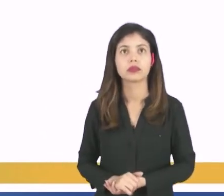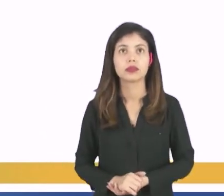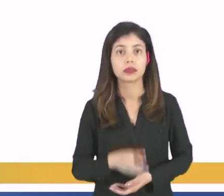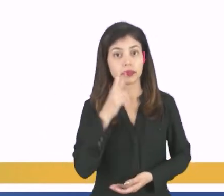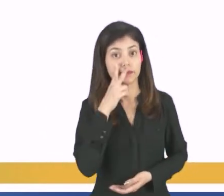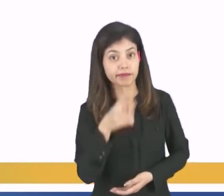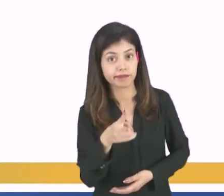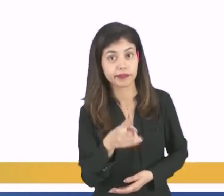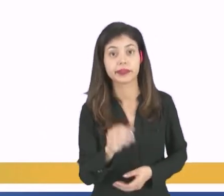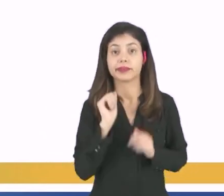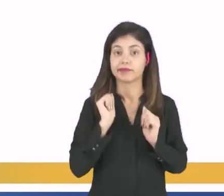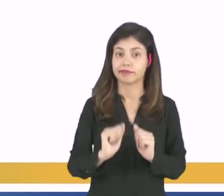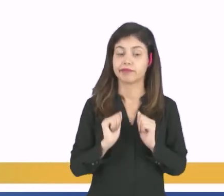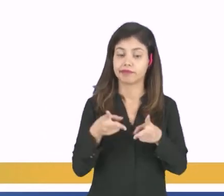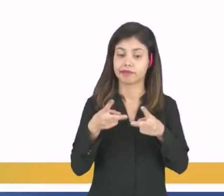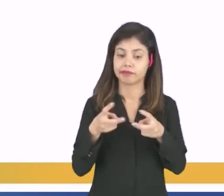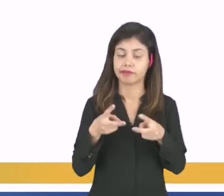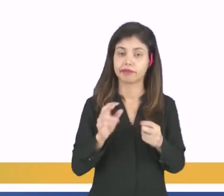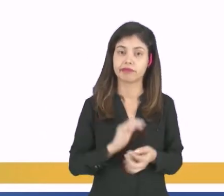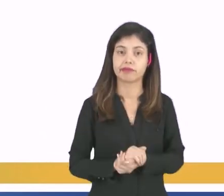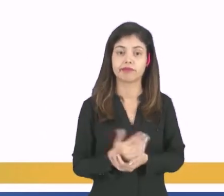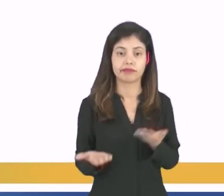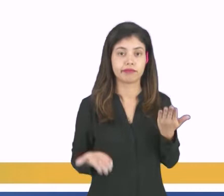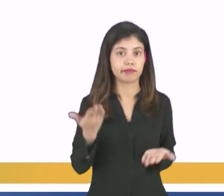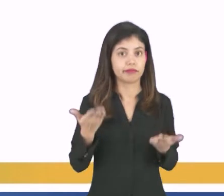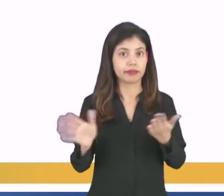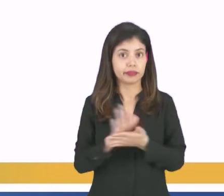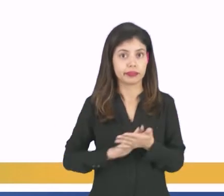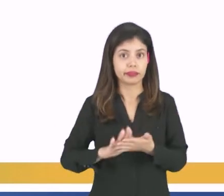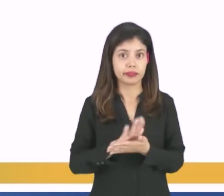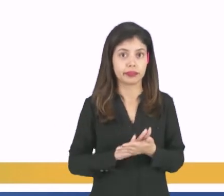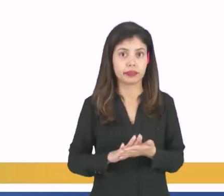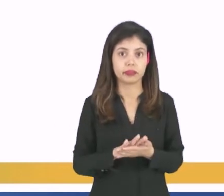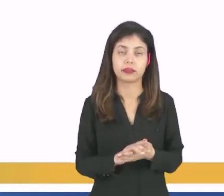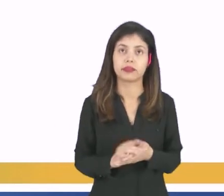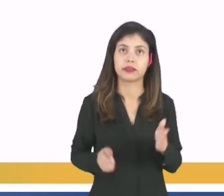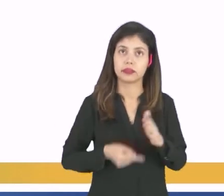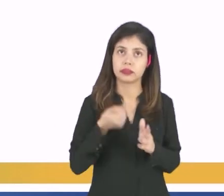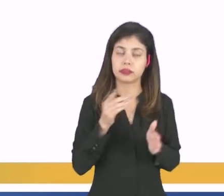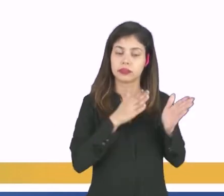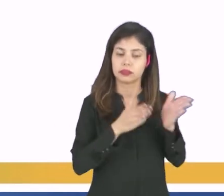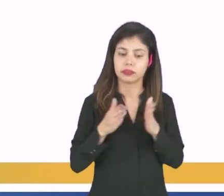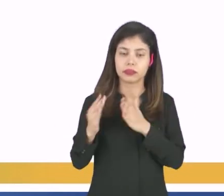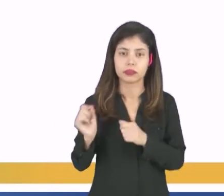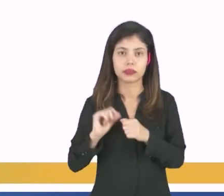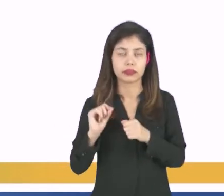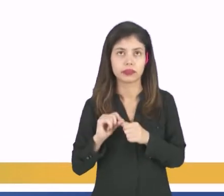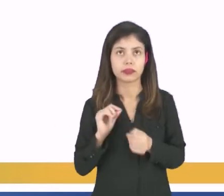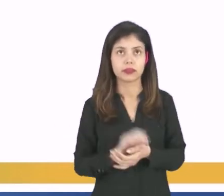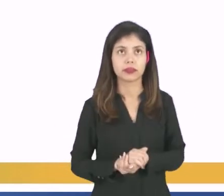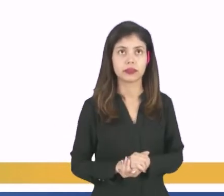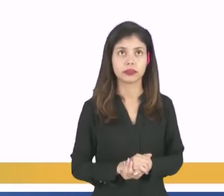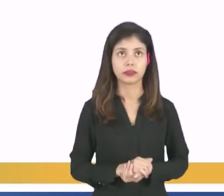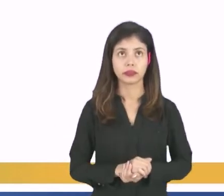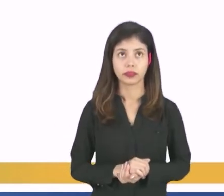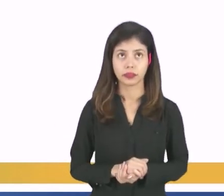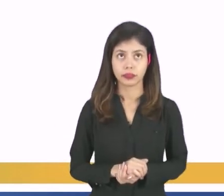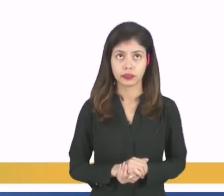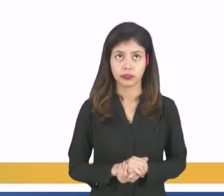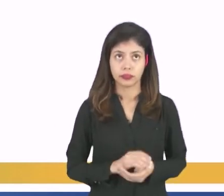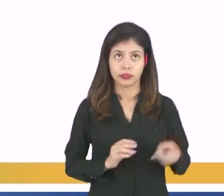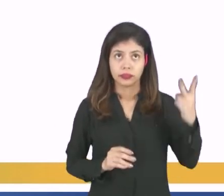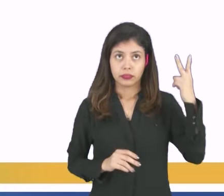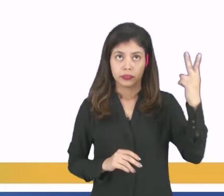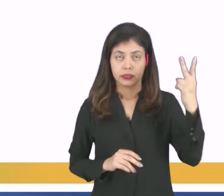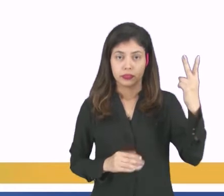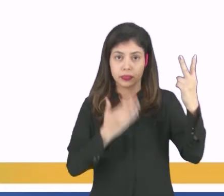Então, de cara, a gente já pode observar que essa equação não está balanceada. Então, o primeiro passo que a gente vai fazer, nós colocamos o número